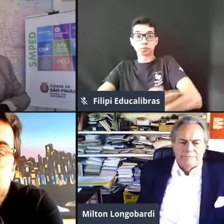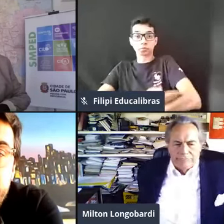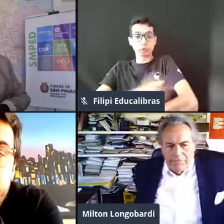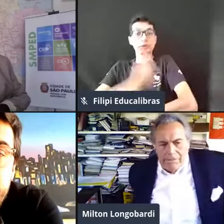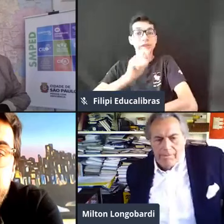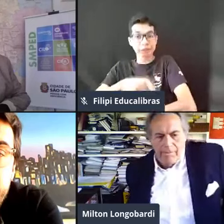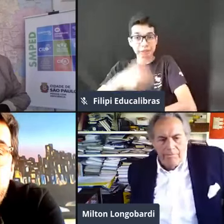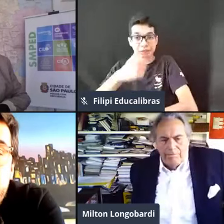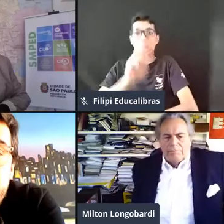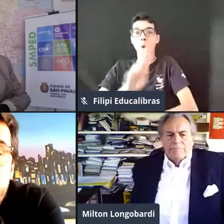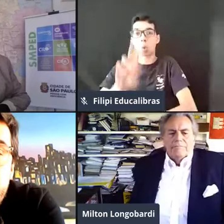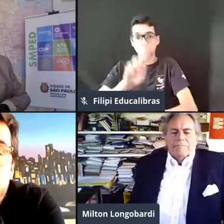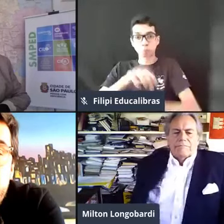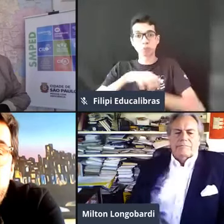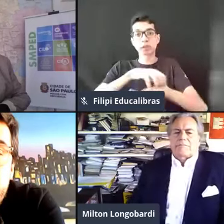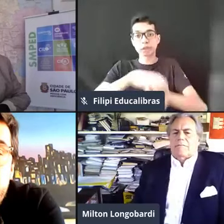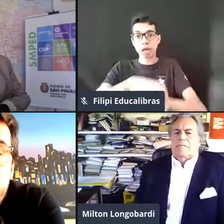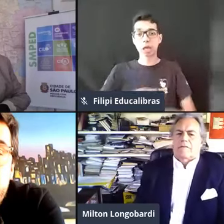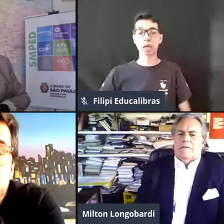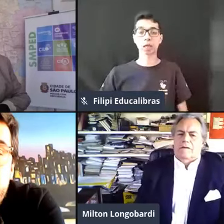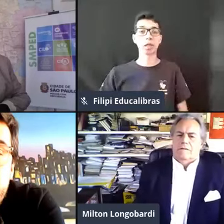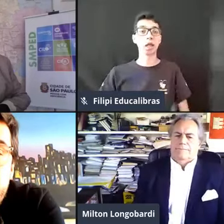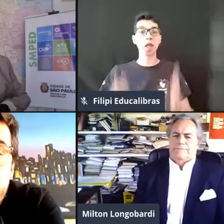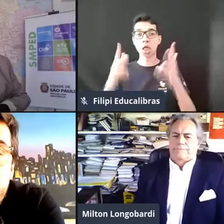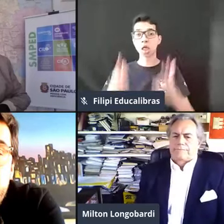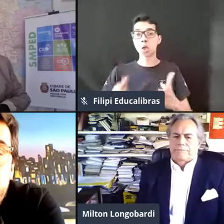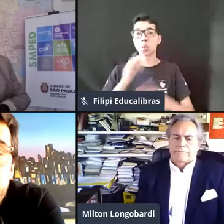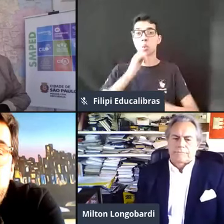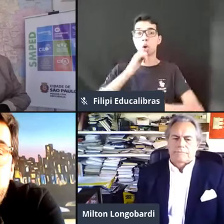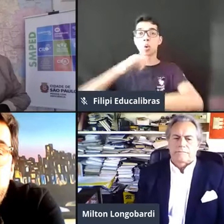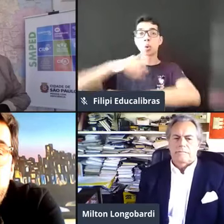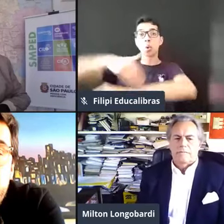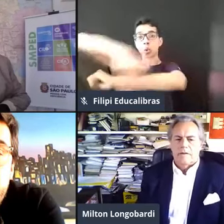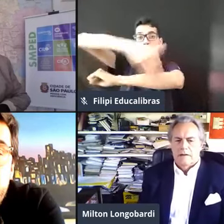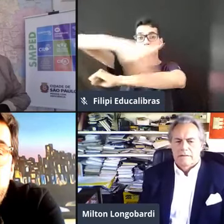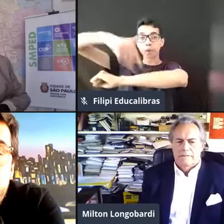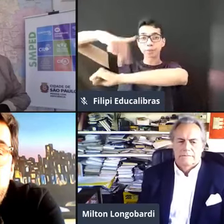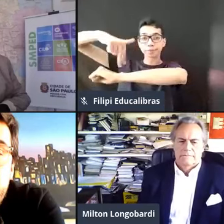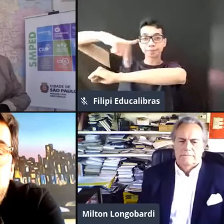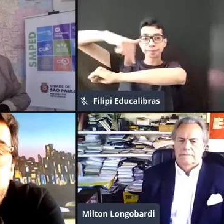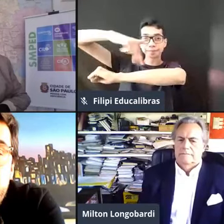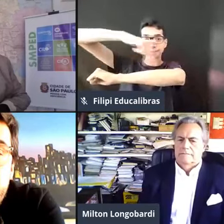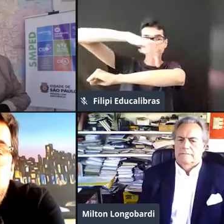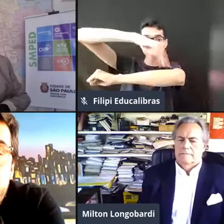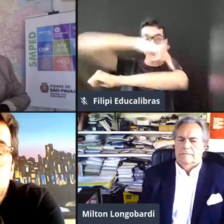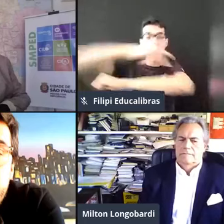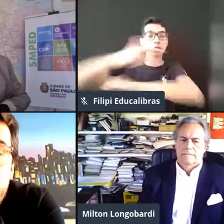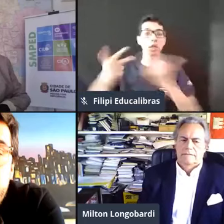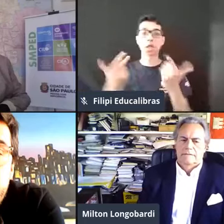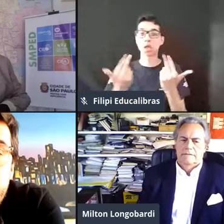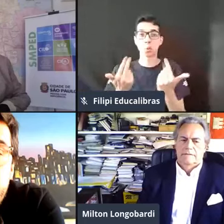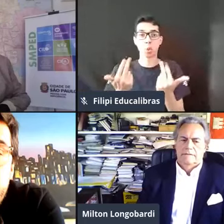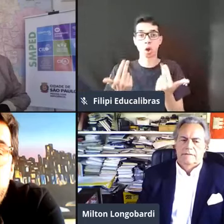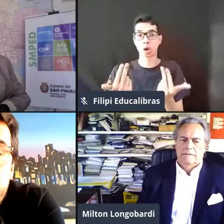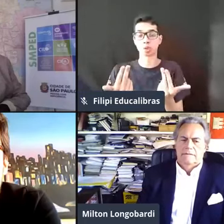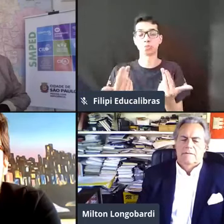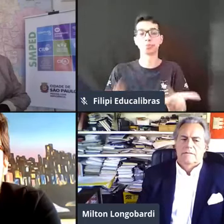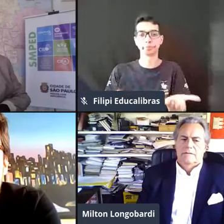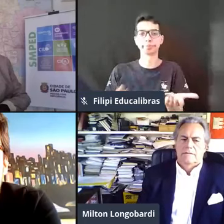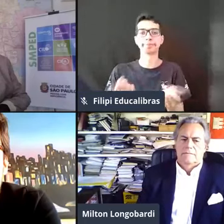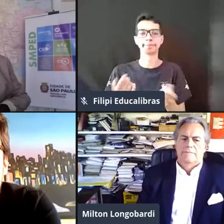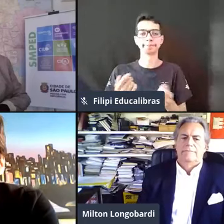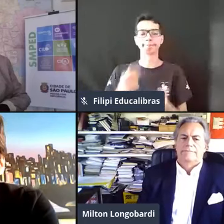uma calçada e assim por diante. Então, sem dúvida, a visão da pessoa com deficiência, ela